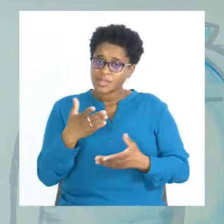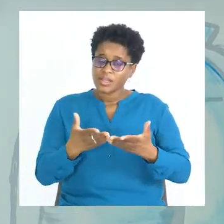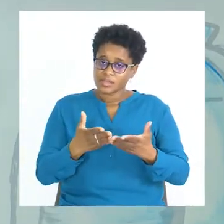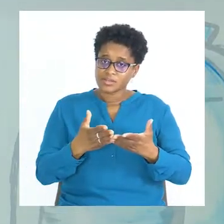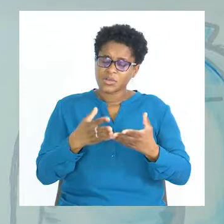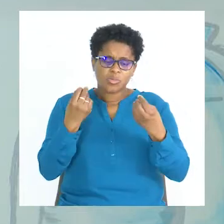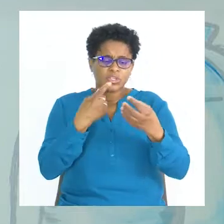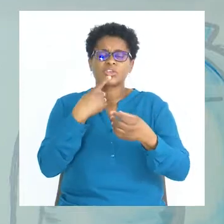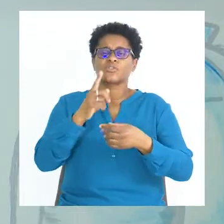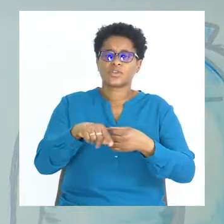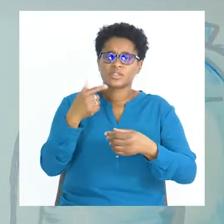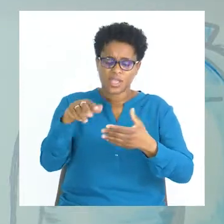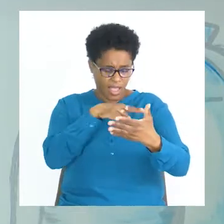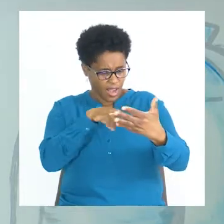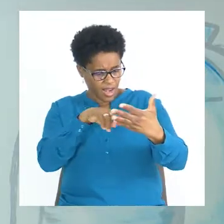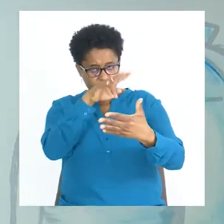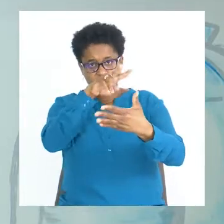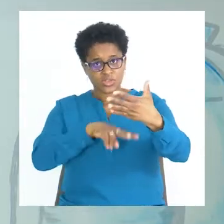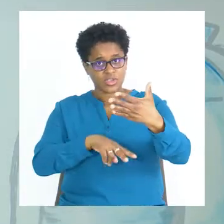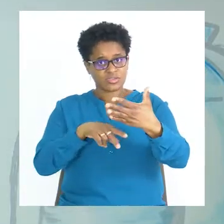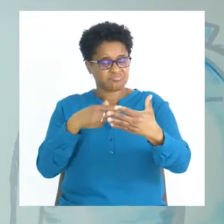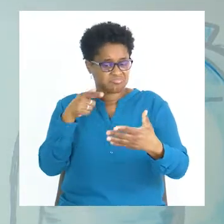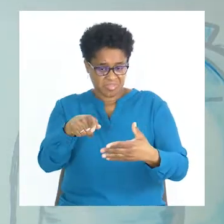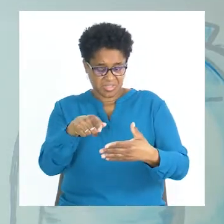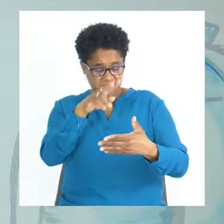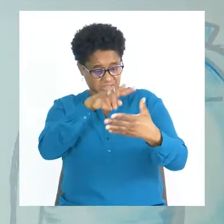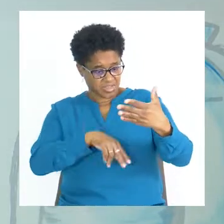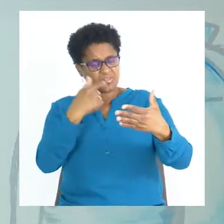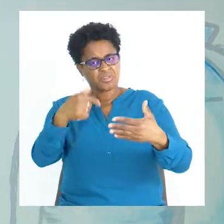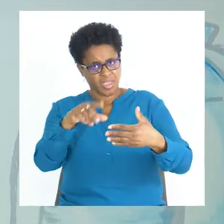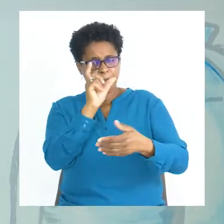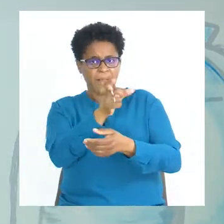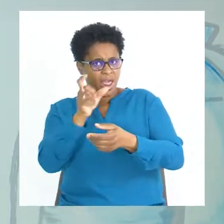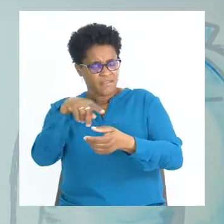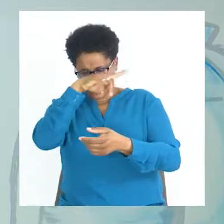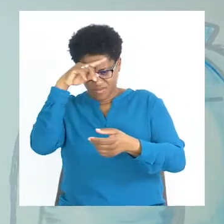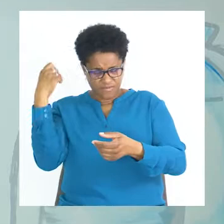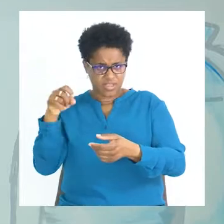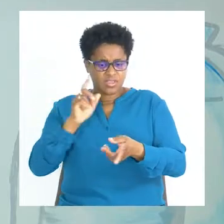tem essa linha de, muitas vezes estás a ler um texto e nesse texto há palavras